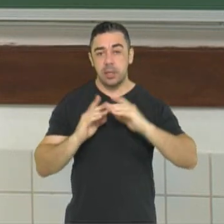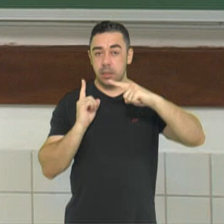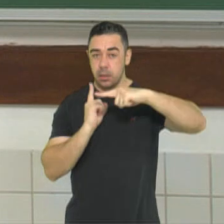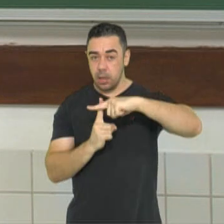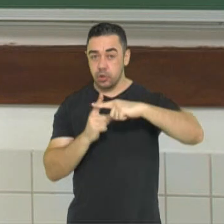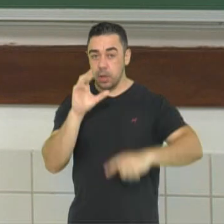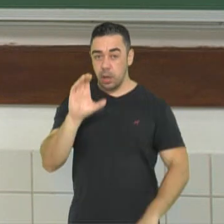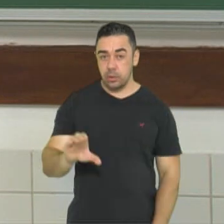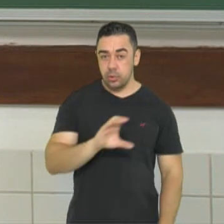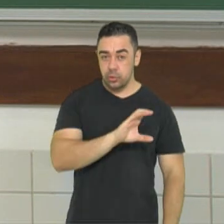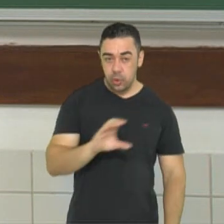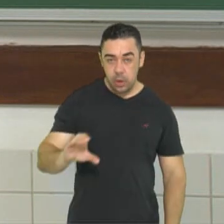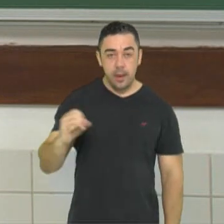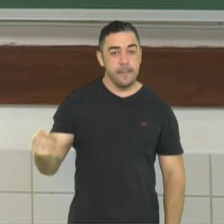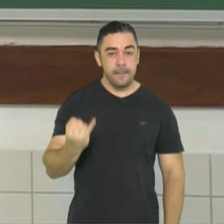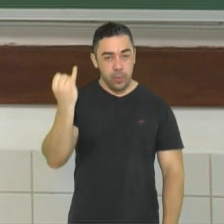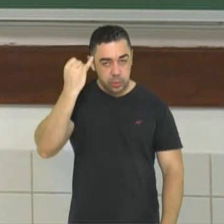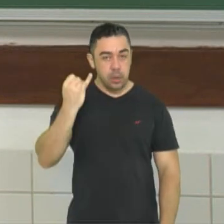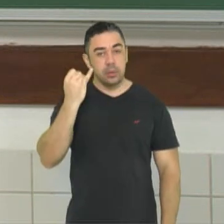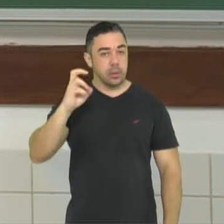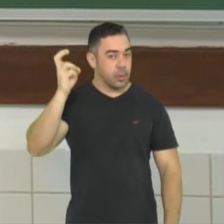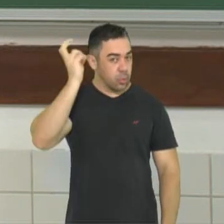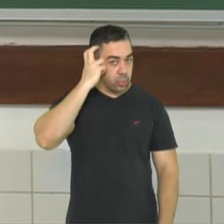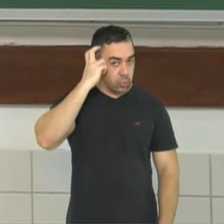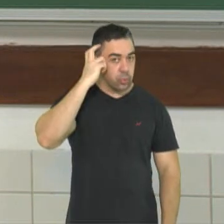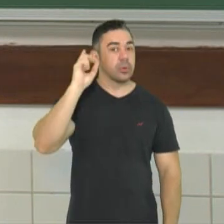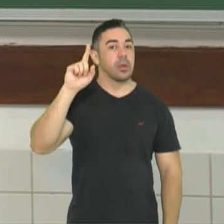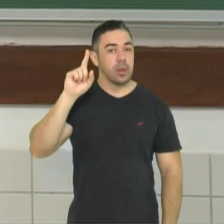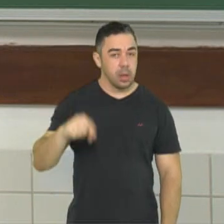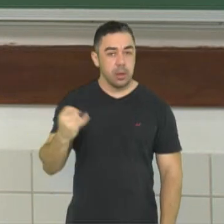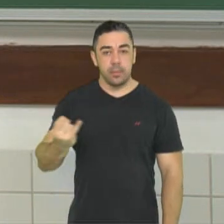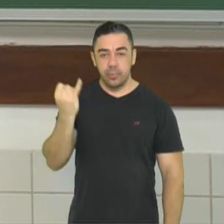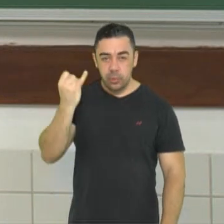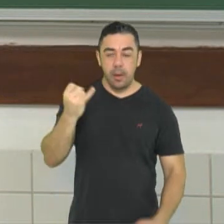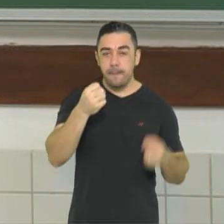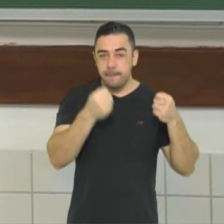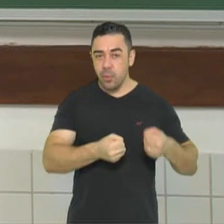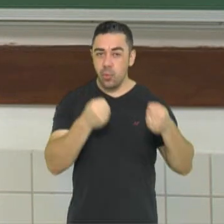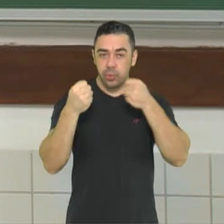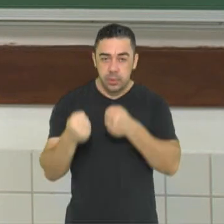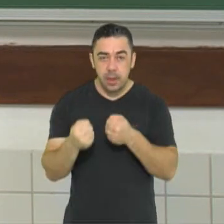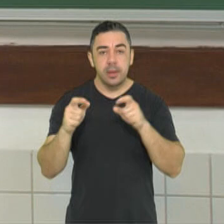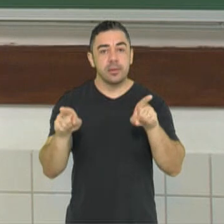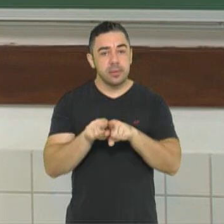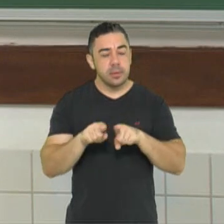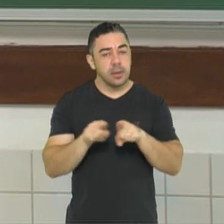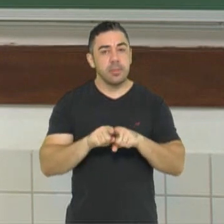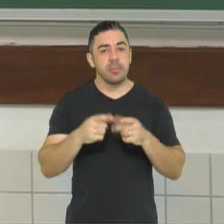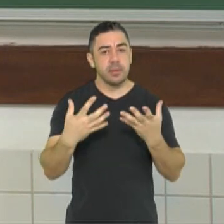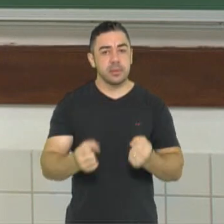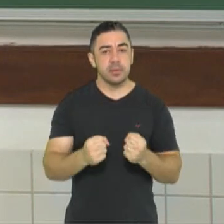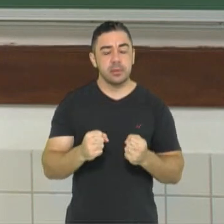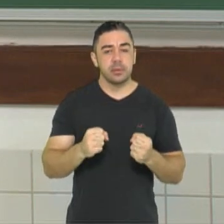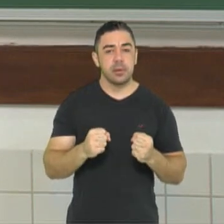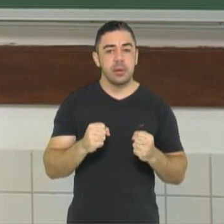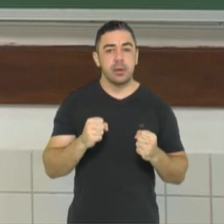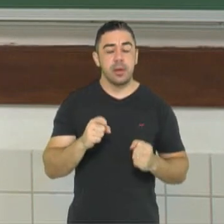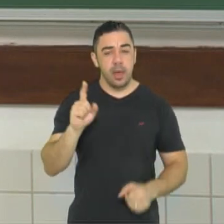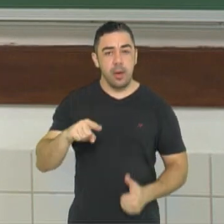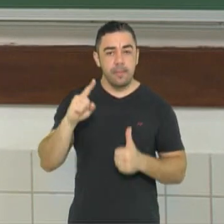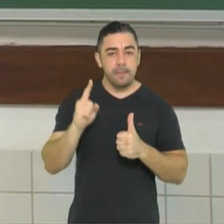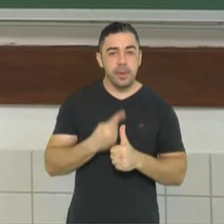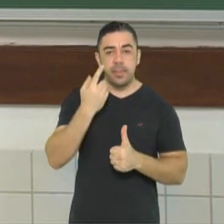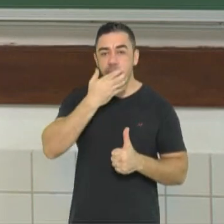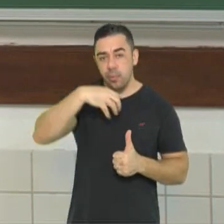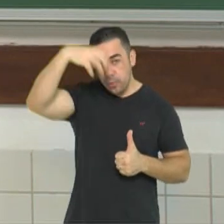ser fundamental para uma unidade cultural, para consolidar o seu poder, para legitimar inclusive o seu poder. É o primeiro rei dos francos.